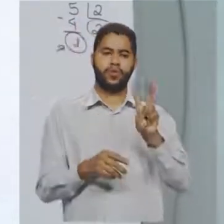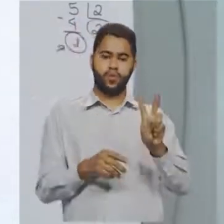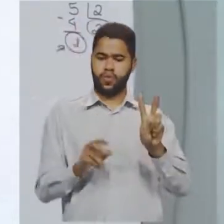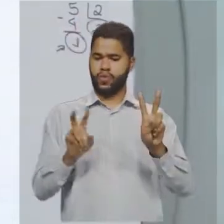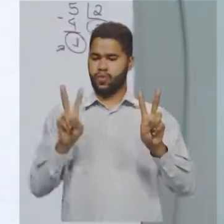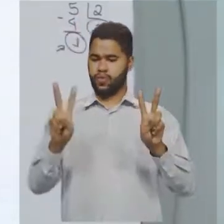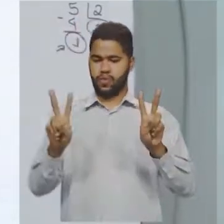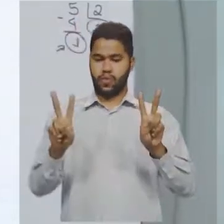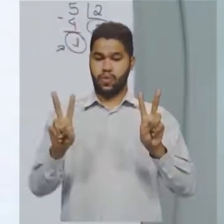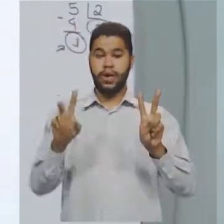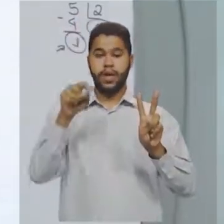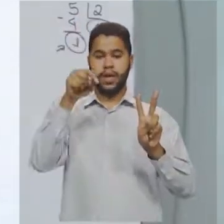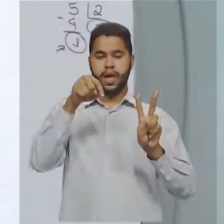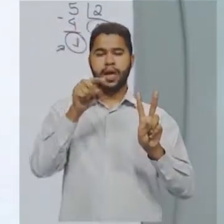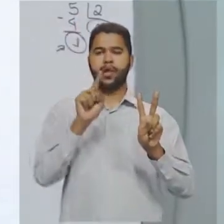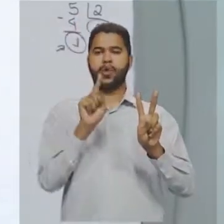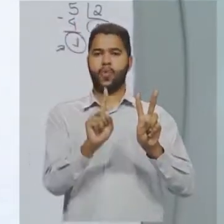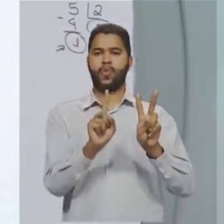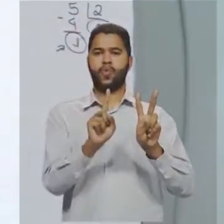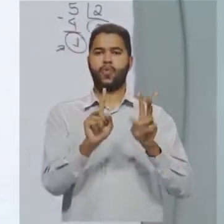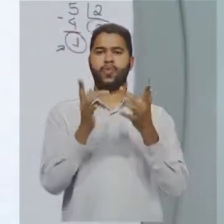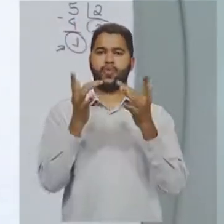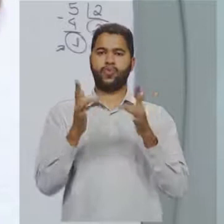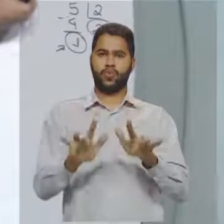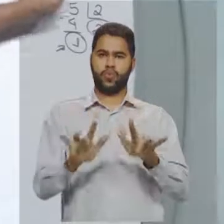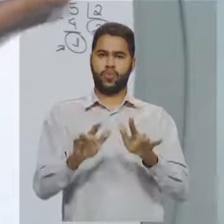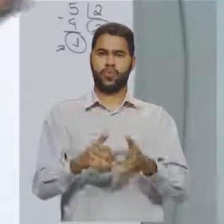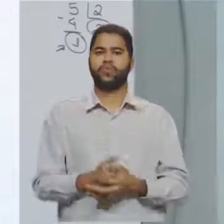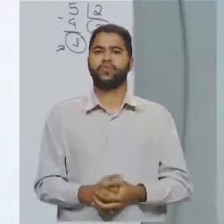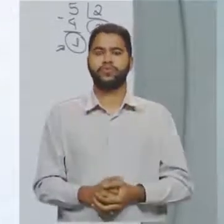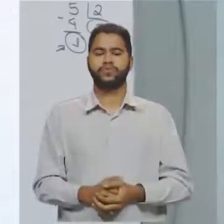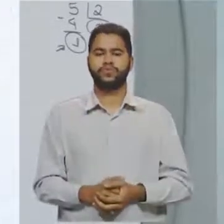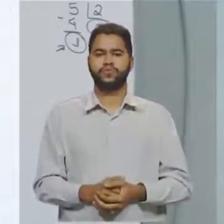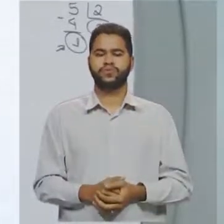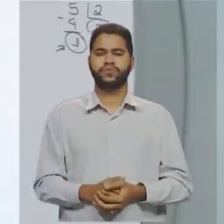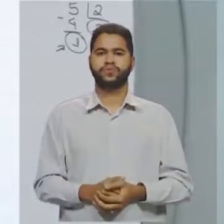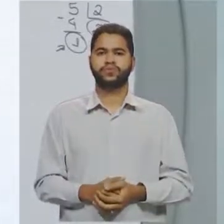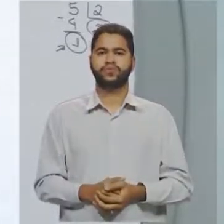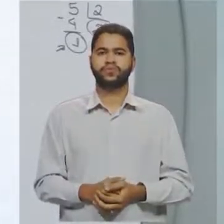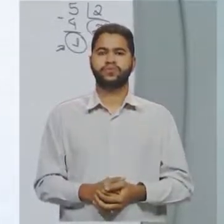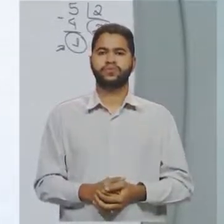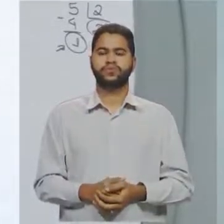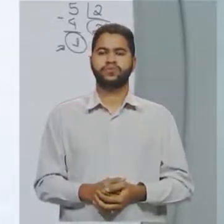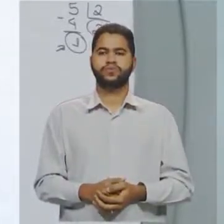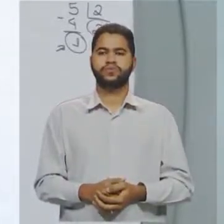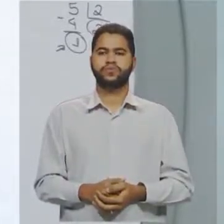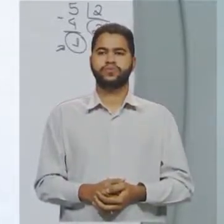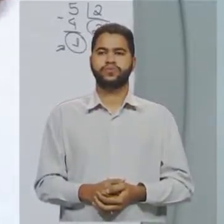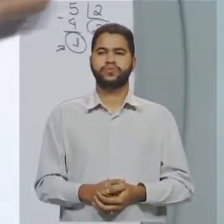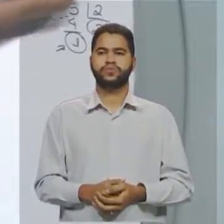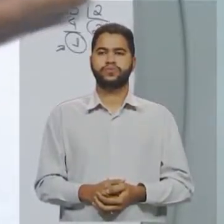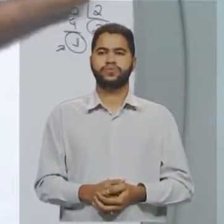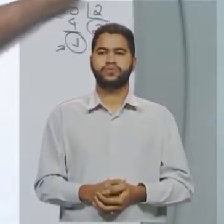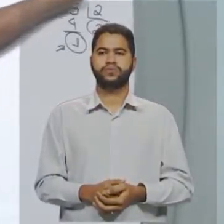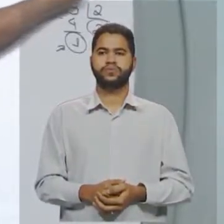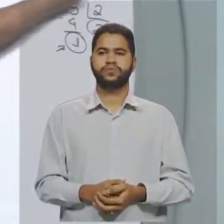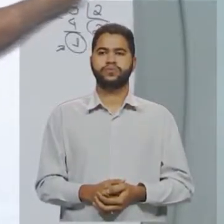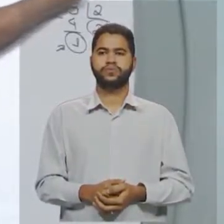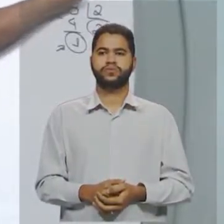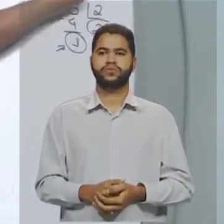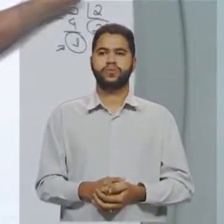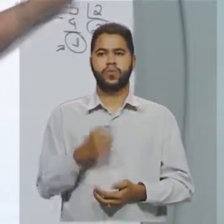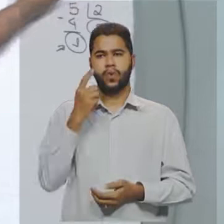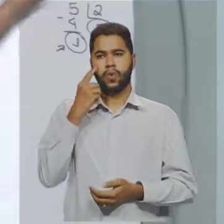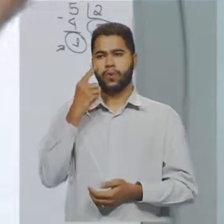ser dois elementos, então aqui 2 aqui, né? Eu peguei do primeiro aqui, então são 2, e lá do final também